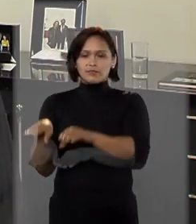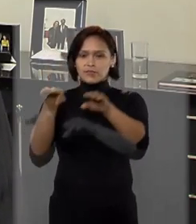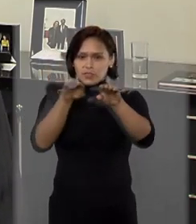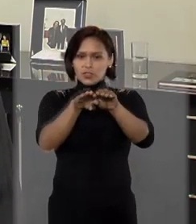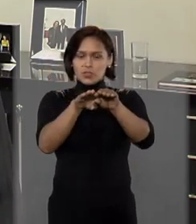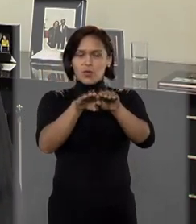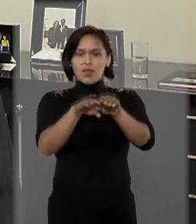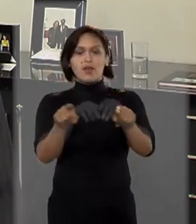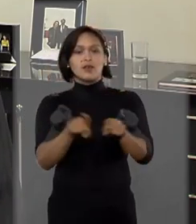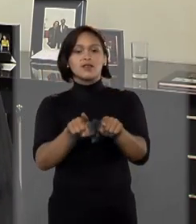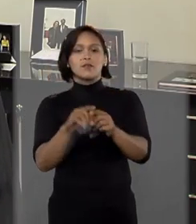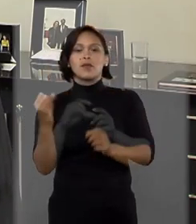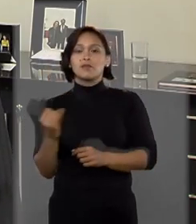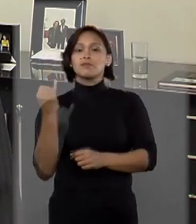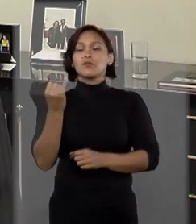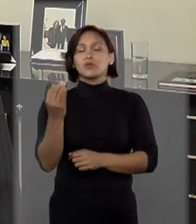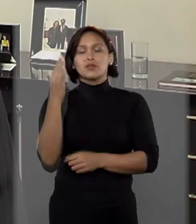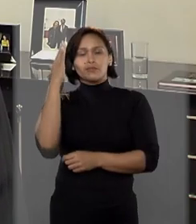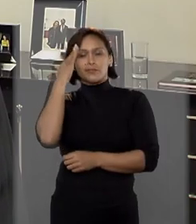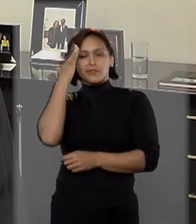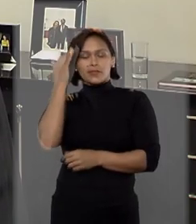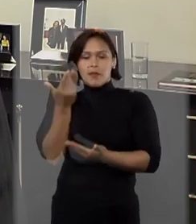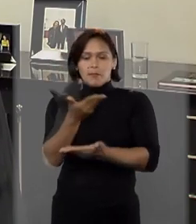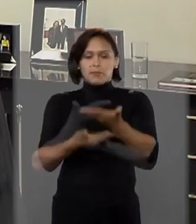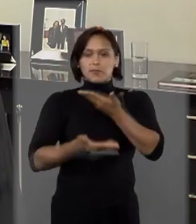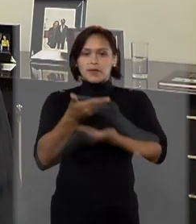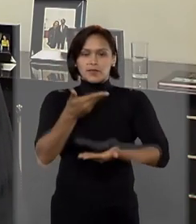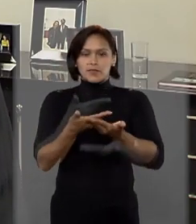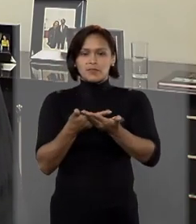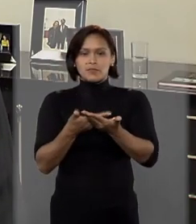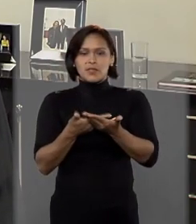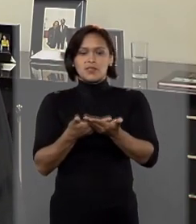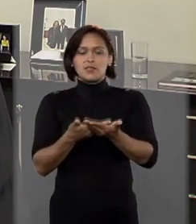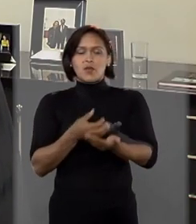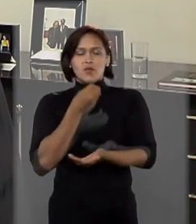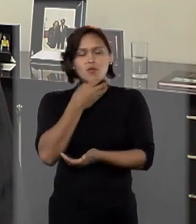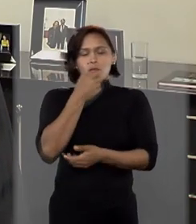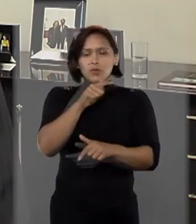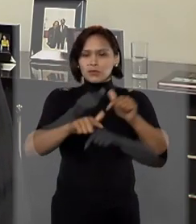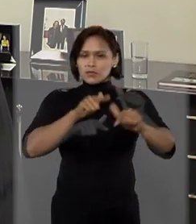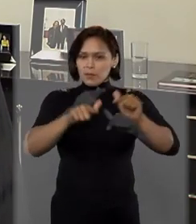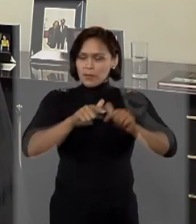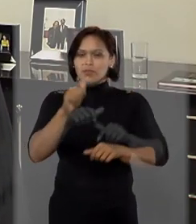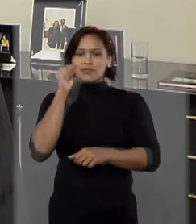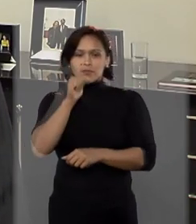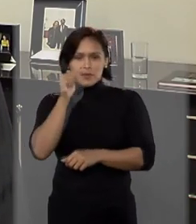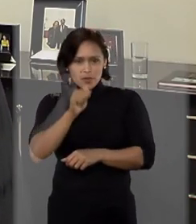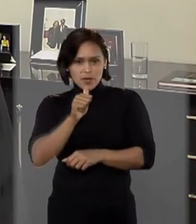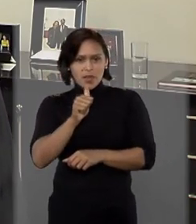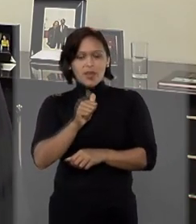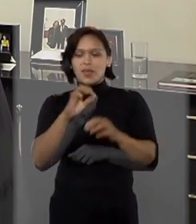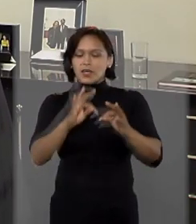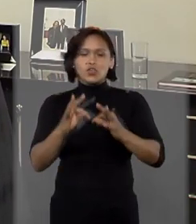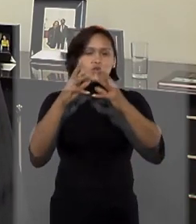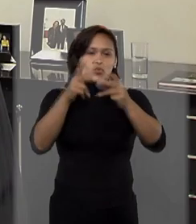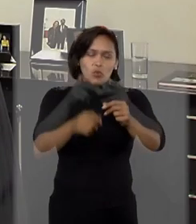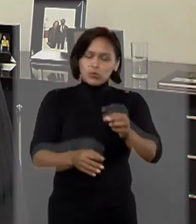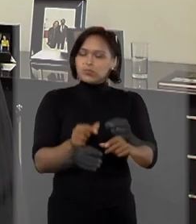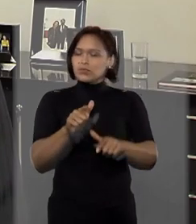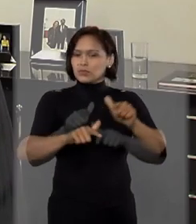e, sobretudo, reconhecer a participação, a qualidade e a excelência da mulher em todas